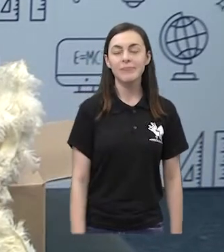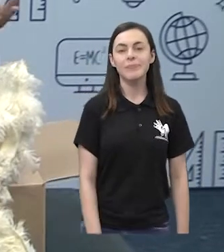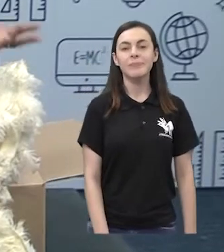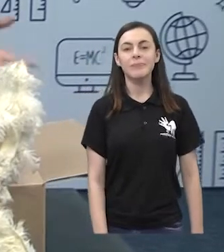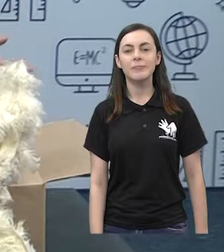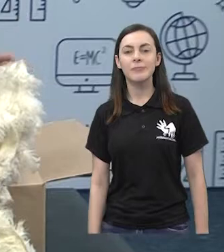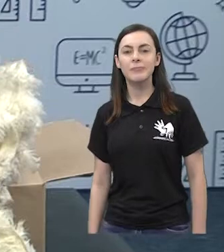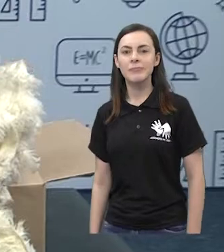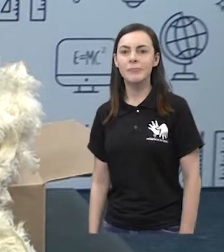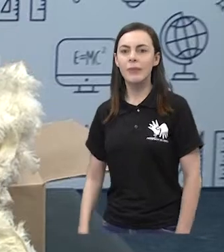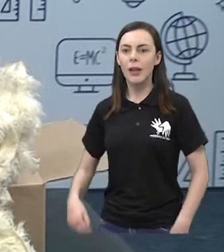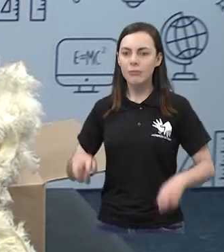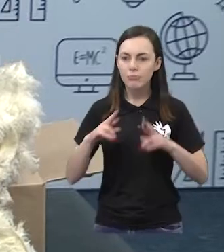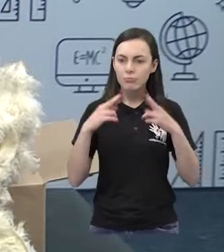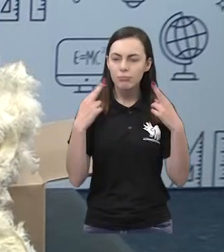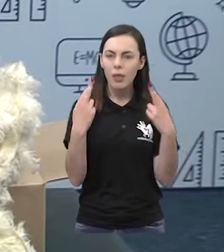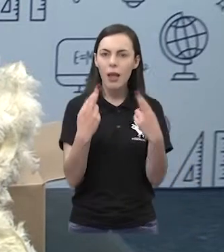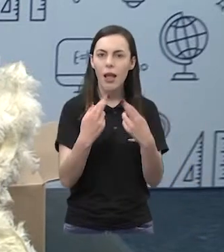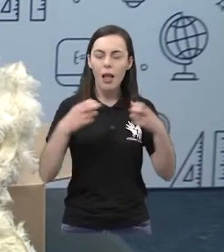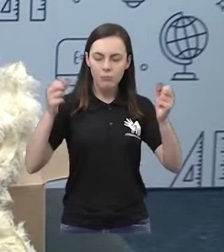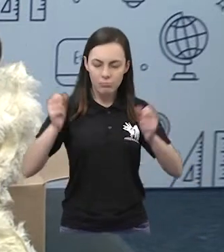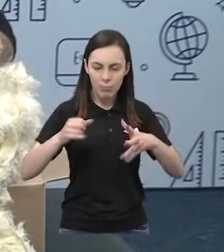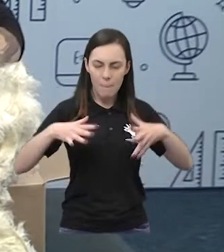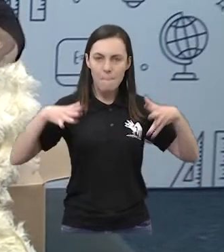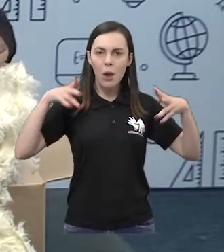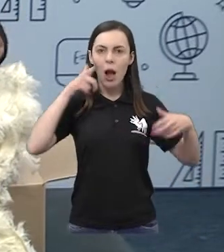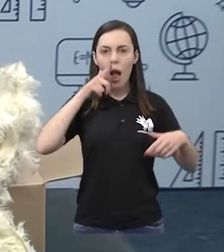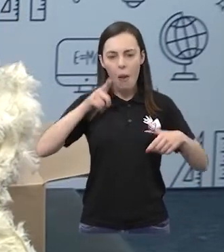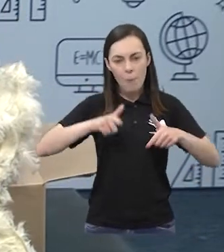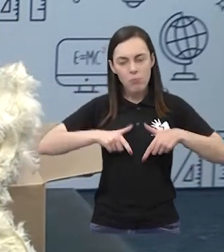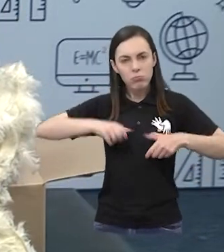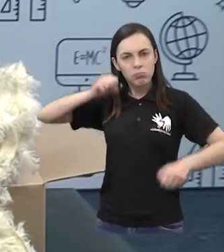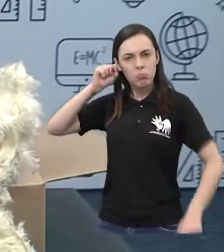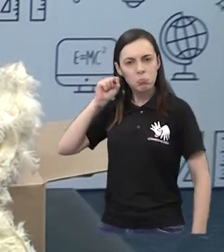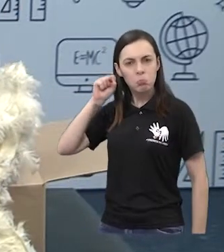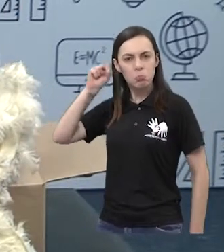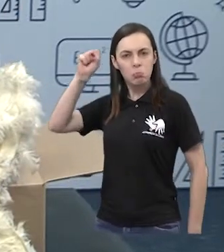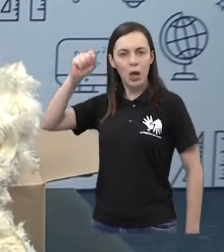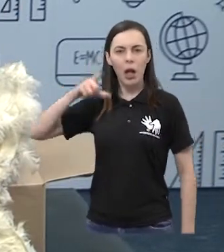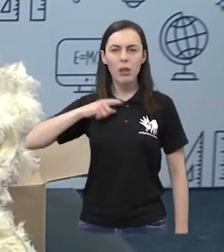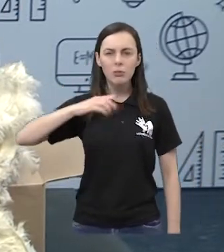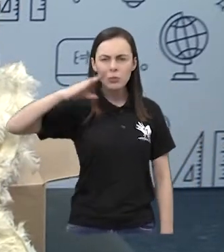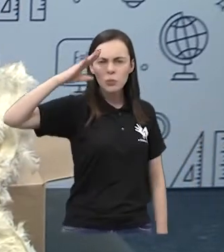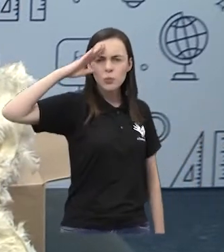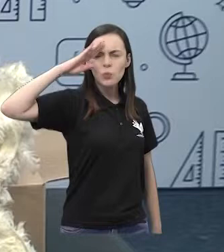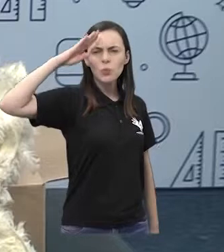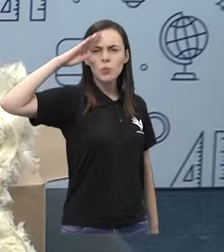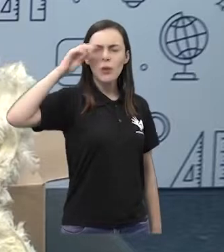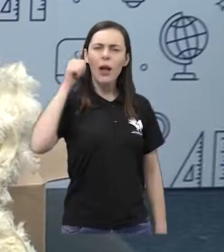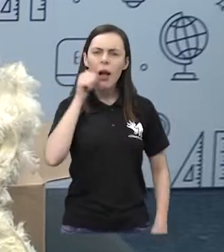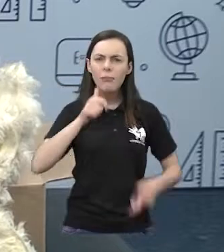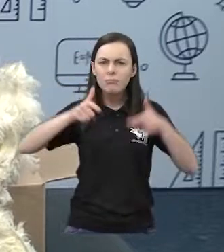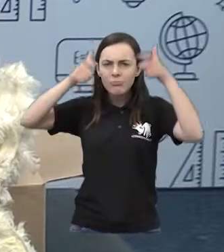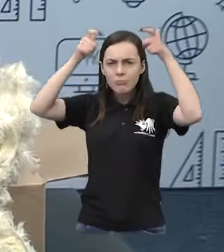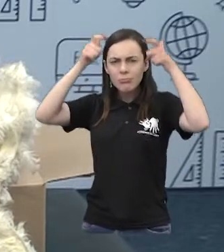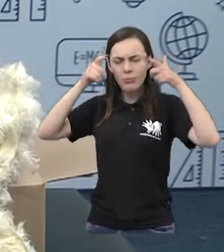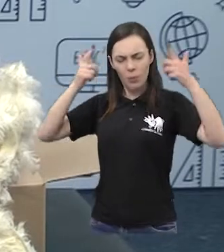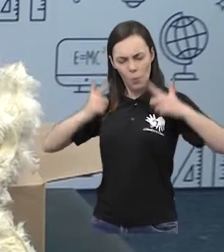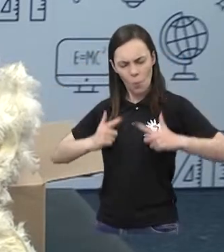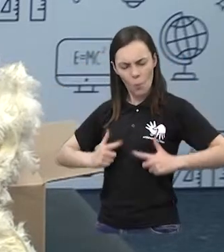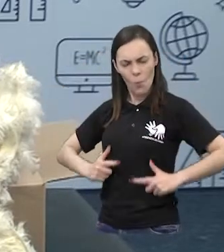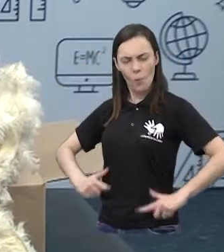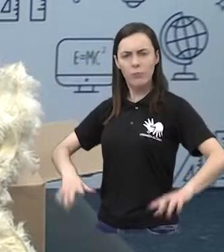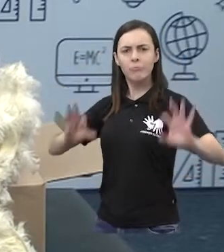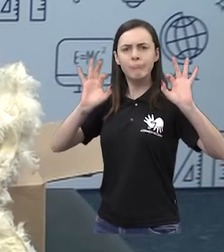fim No Reino Encantado Super Moça e soldado princesa do vestido